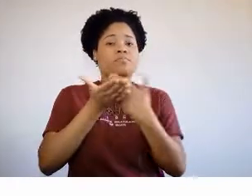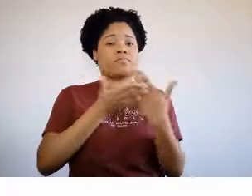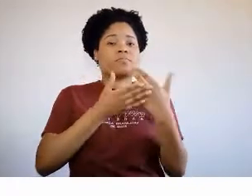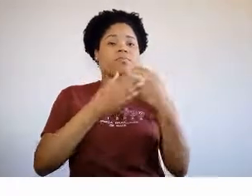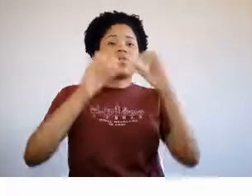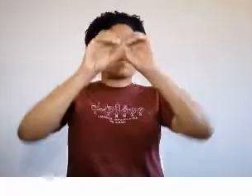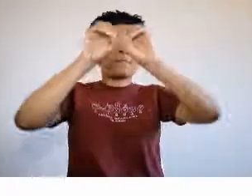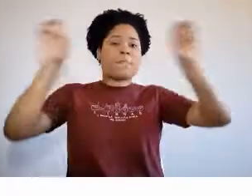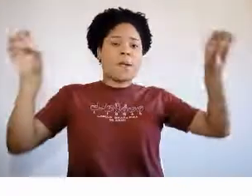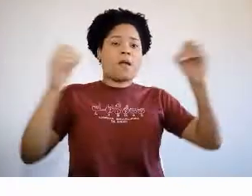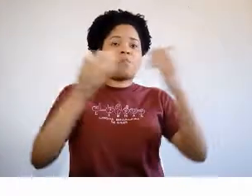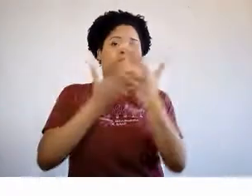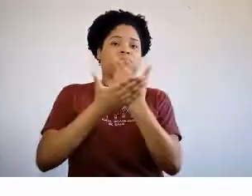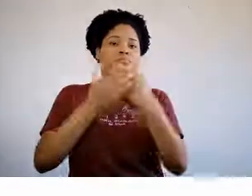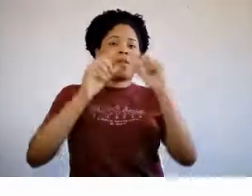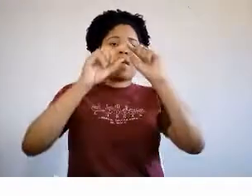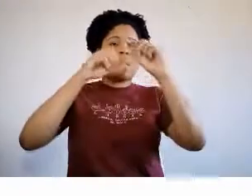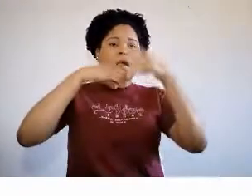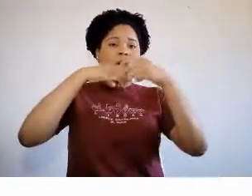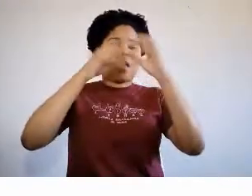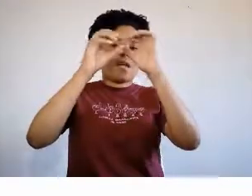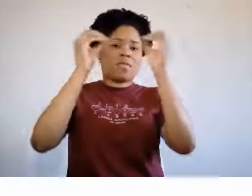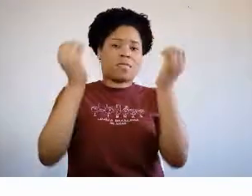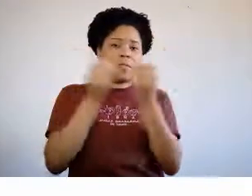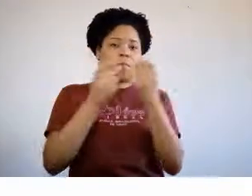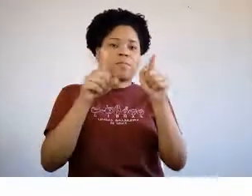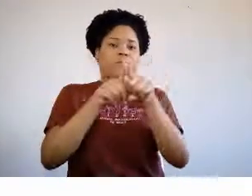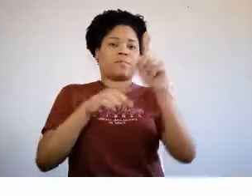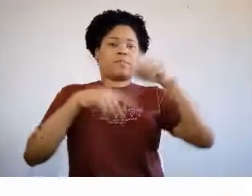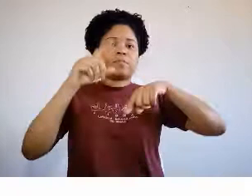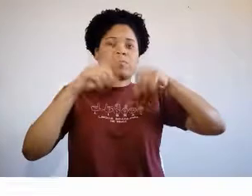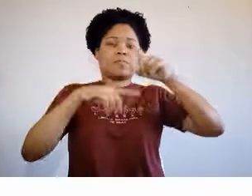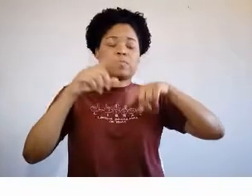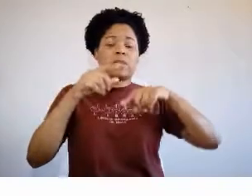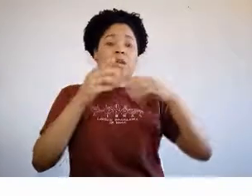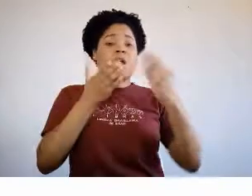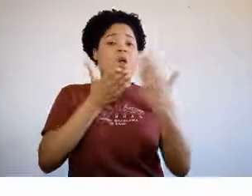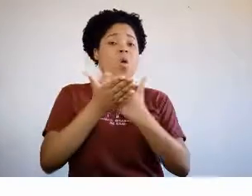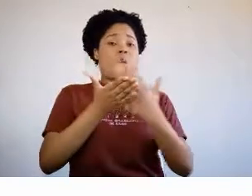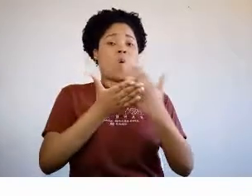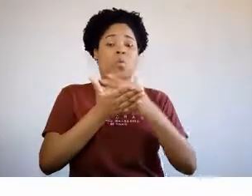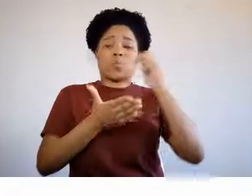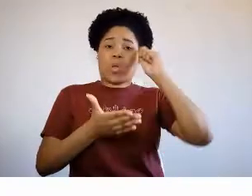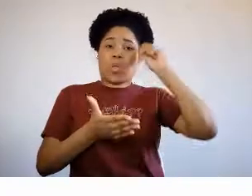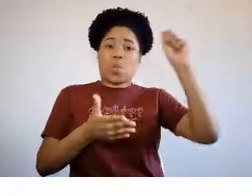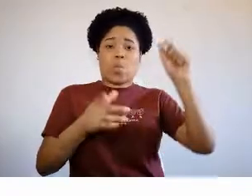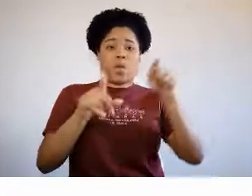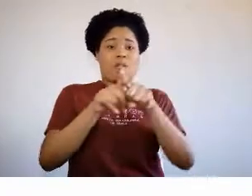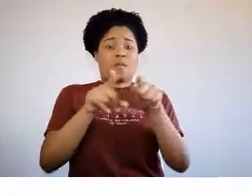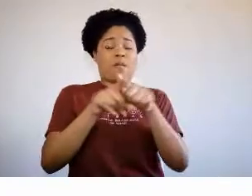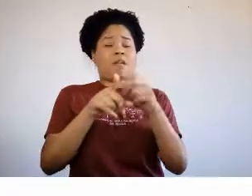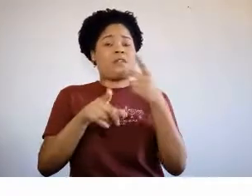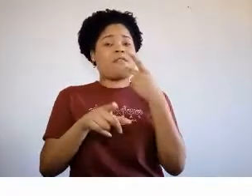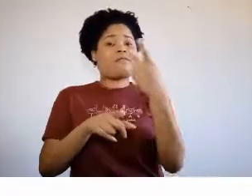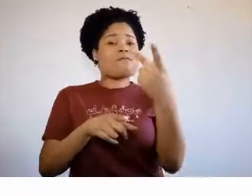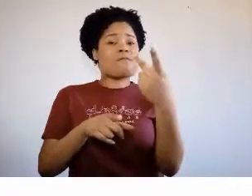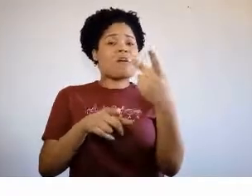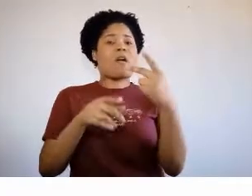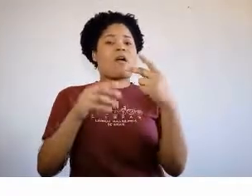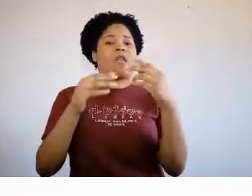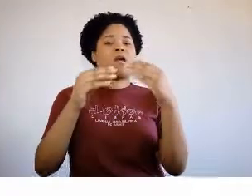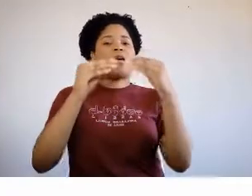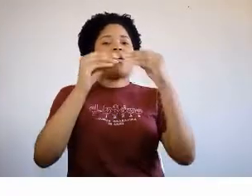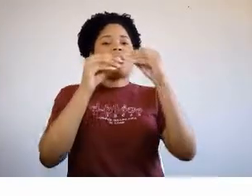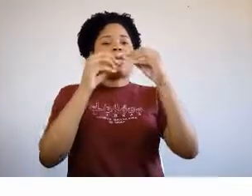topologia, né? Topologia em barra, topologia em anel e topologia estrela. Alguns autores também citam